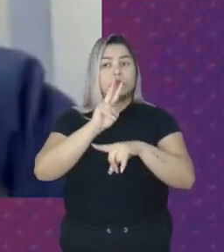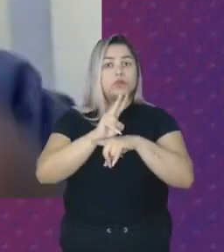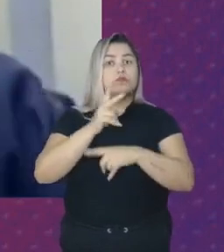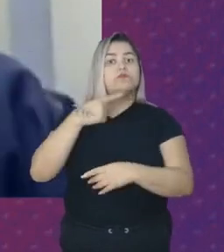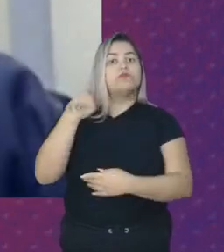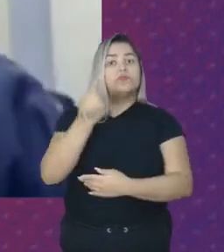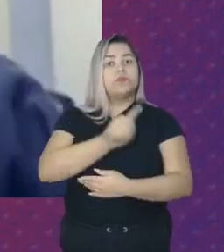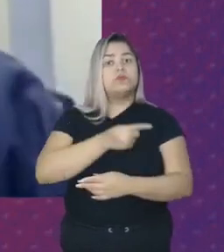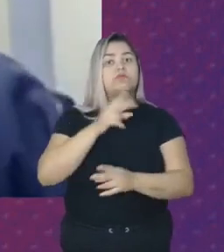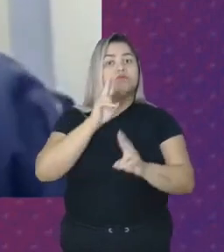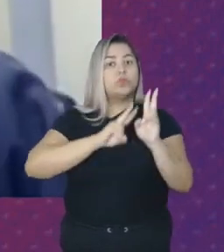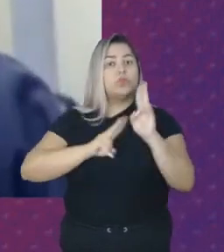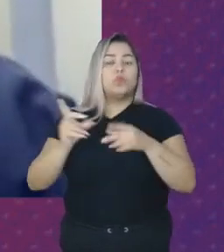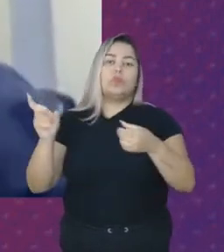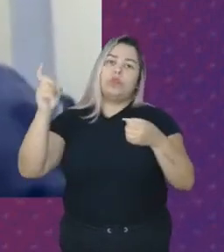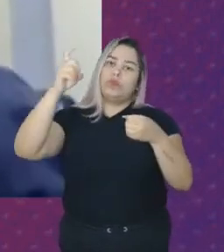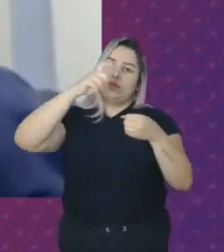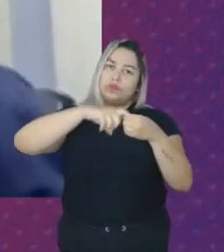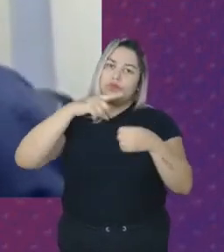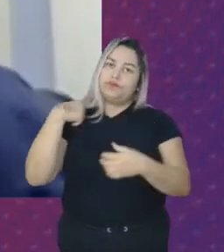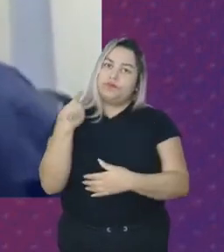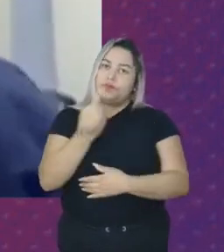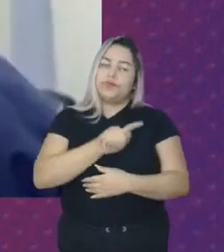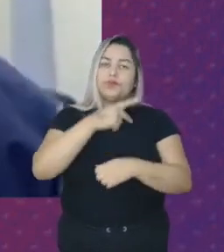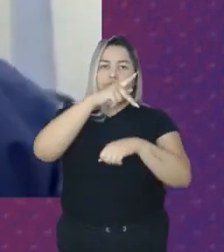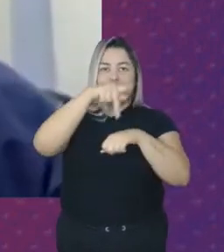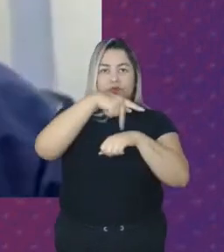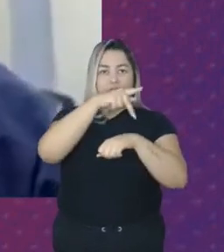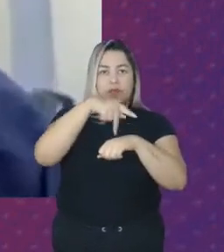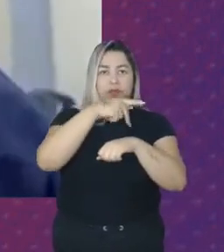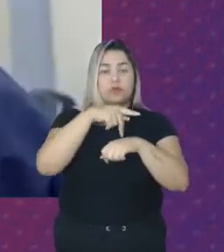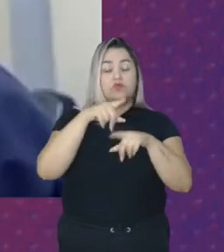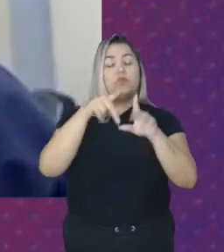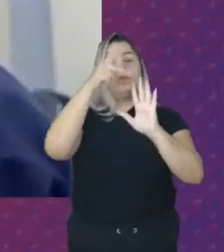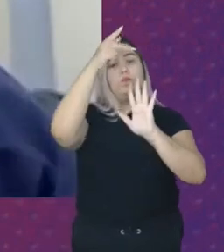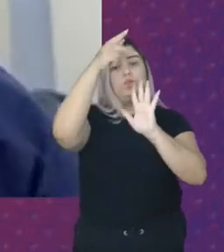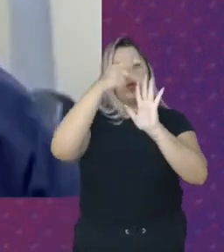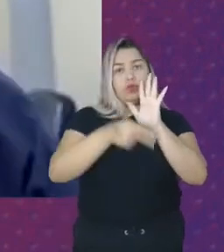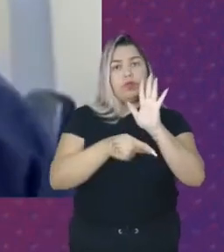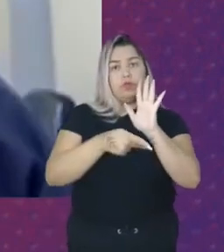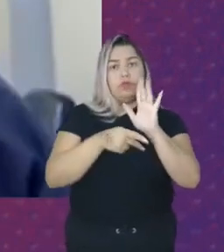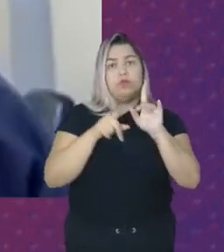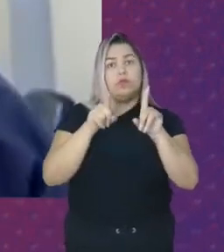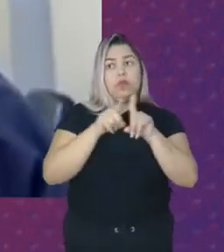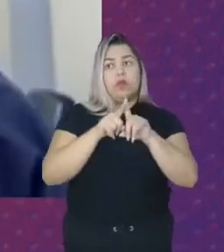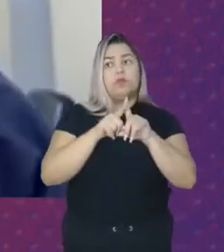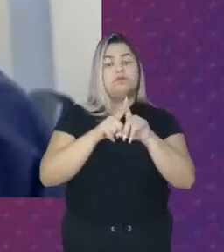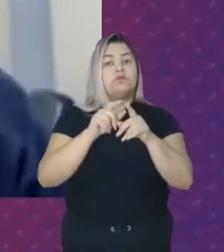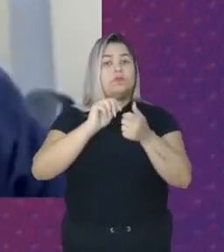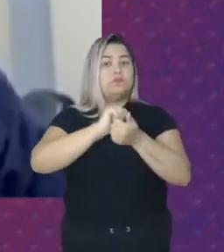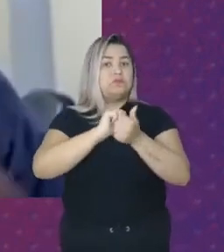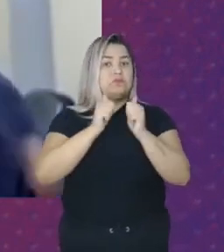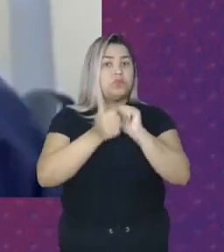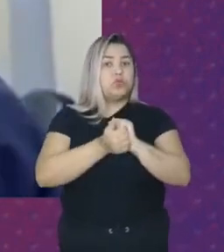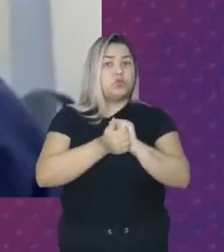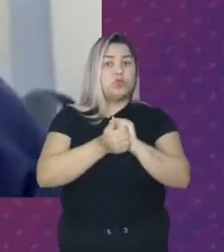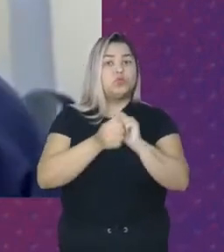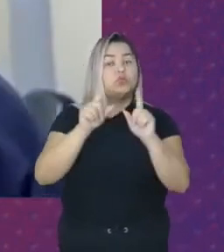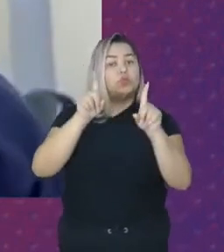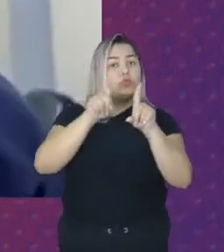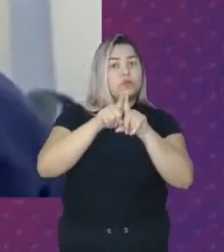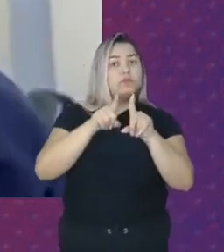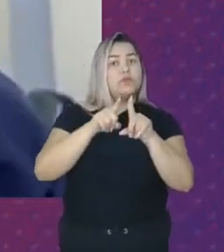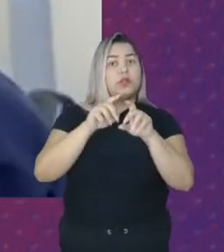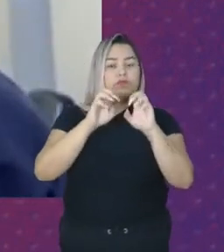gente viu ser retomado no nosso país foi um projeto arquitetado no desmonte